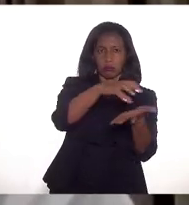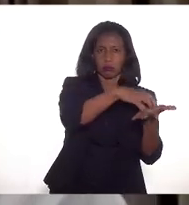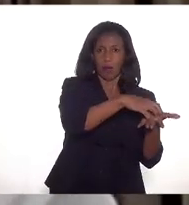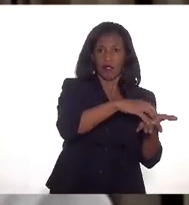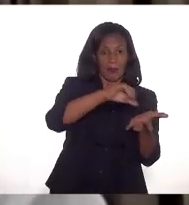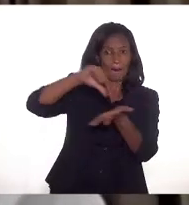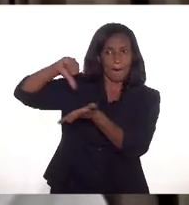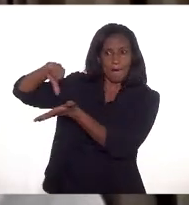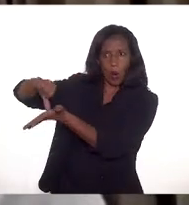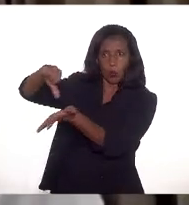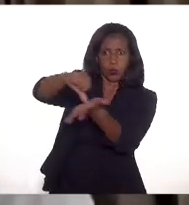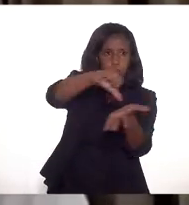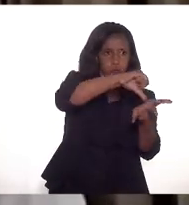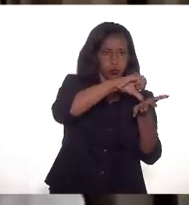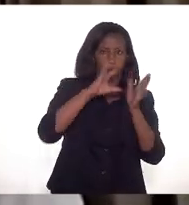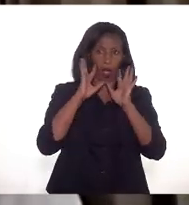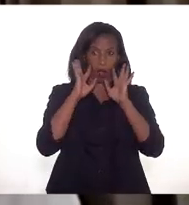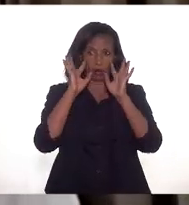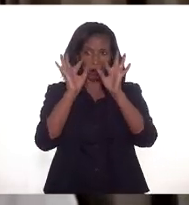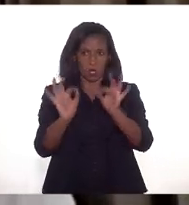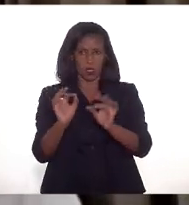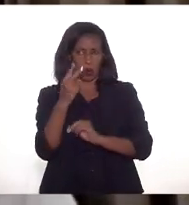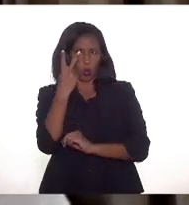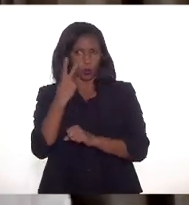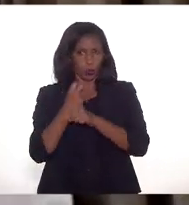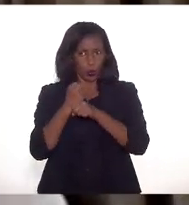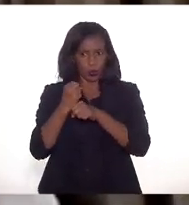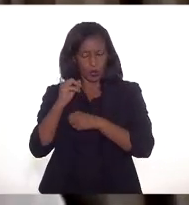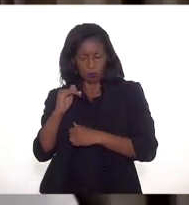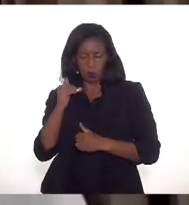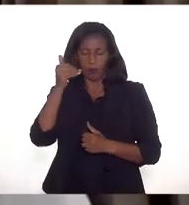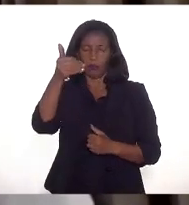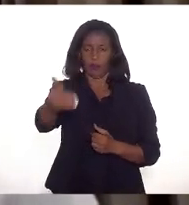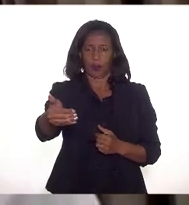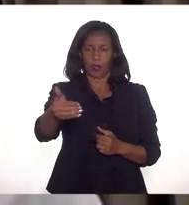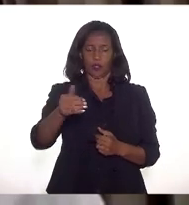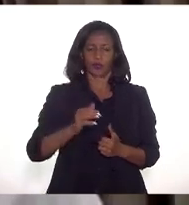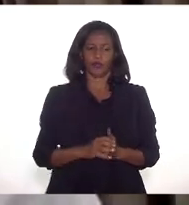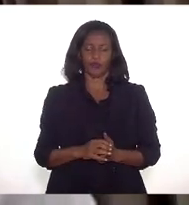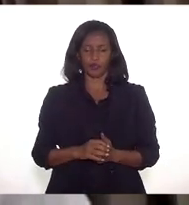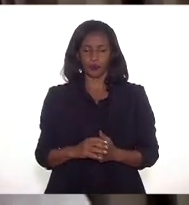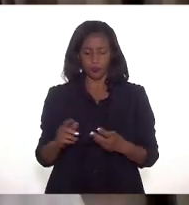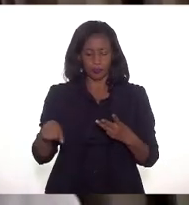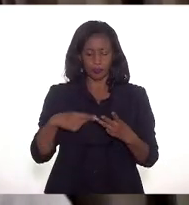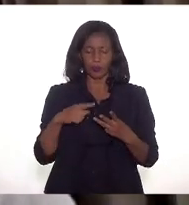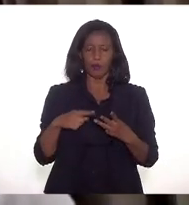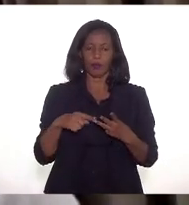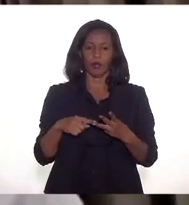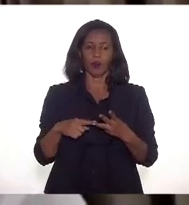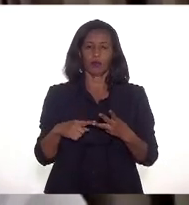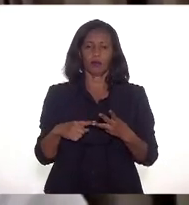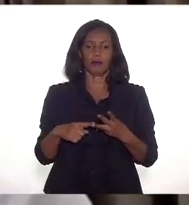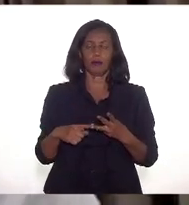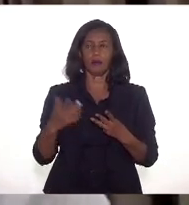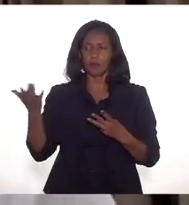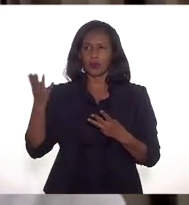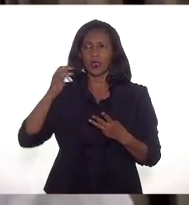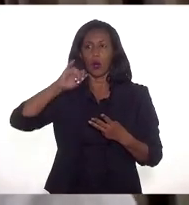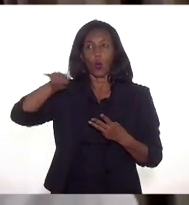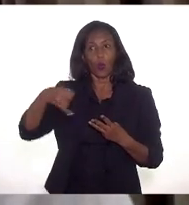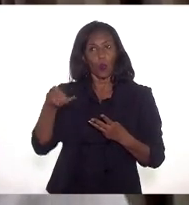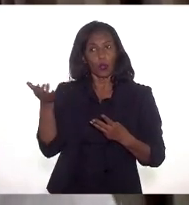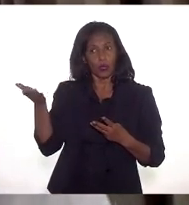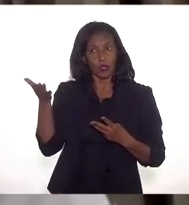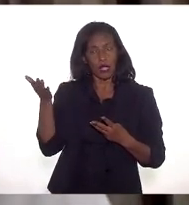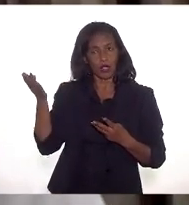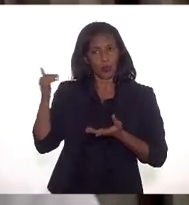próximos 2 anos. Outra pergunta, eu vou pular a da operação de crédito, que o subsecretário Lobo, eu vou passar a bola